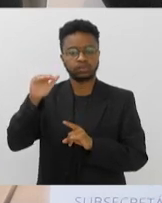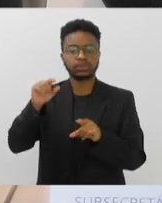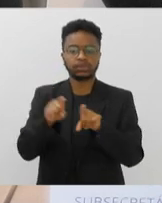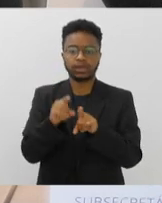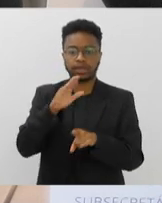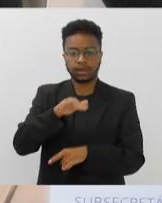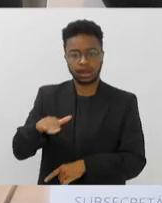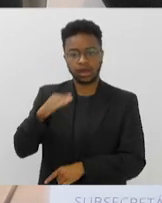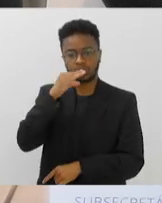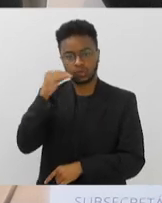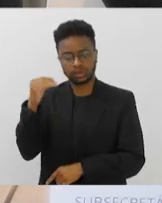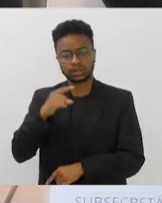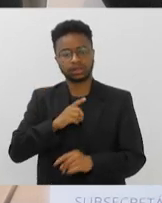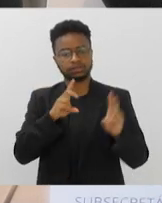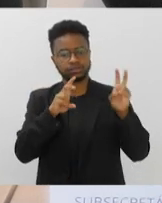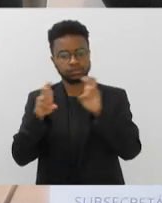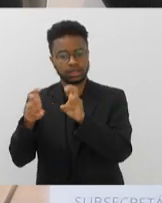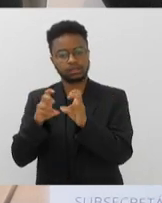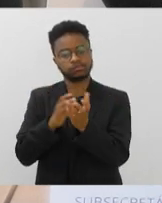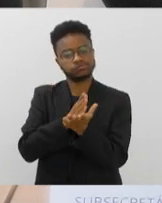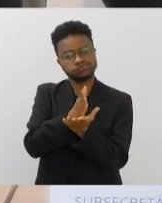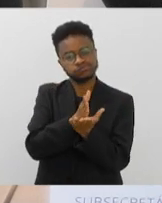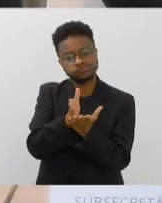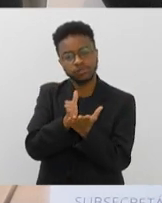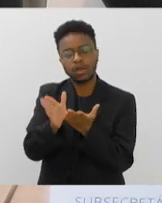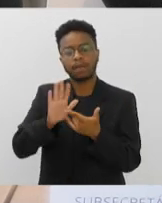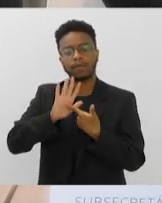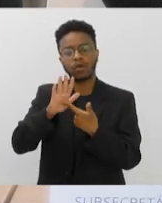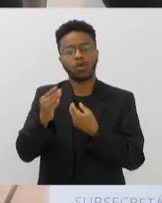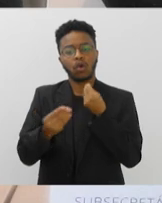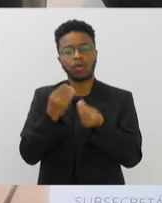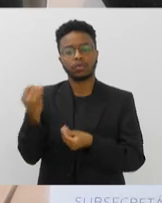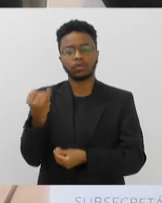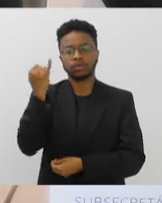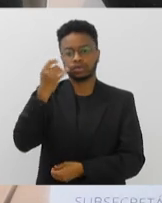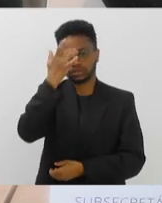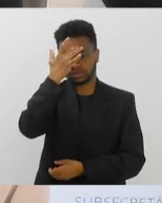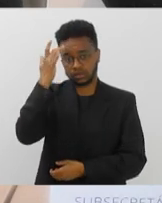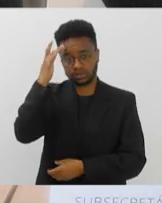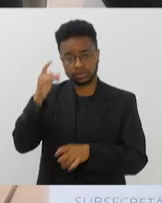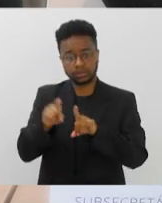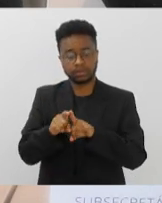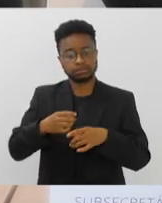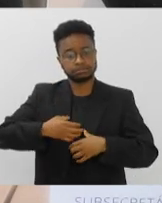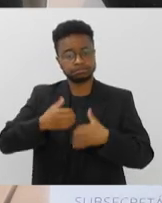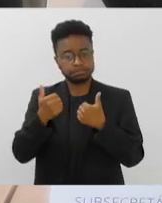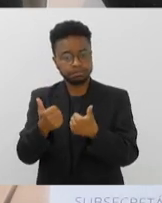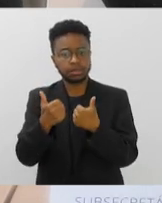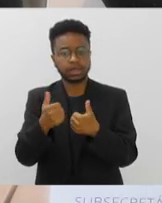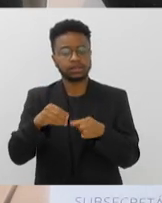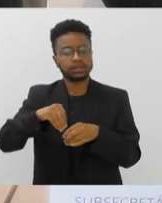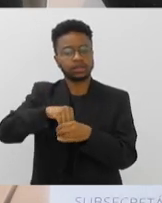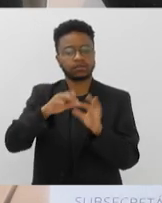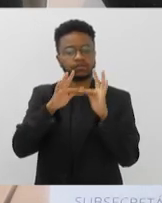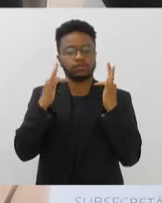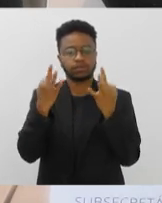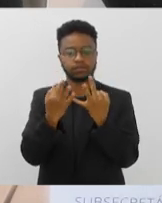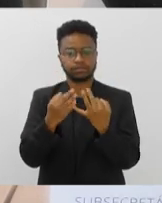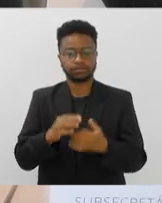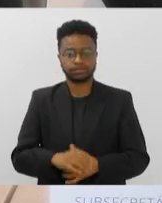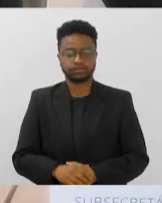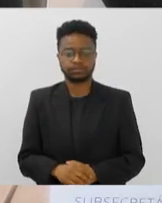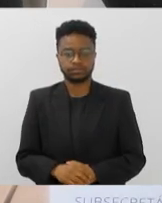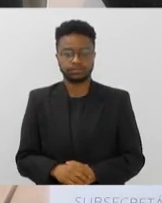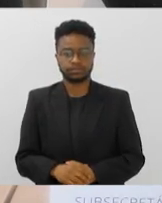tema que envolve várias dimensões destacando a importância da Saúde Mental e do bem-estar no contexto familiar